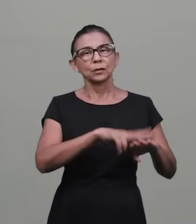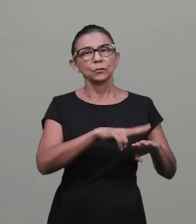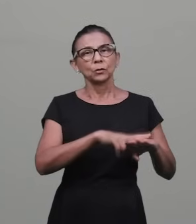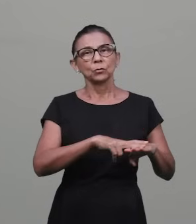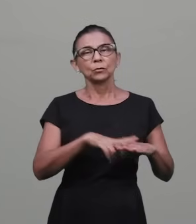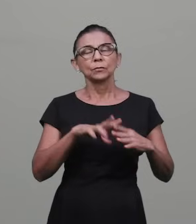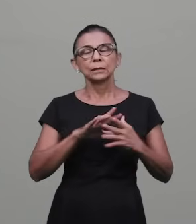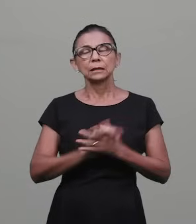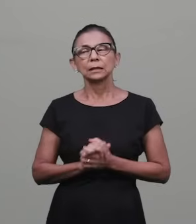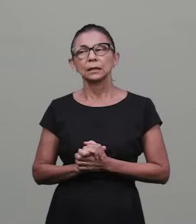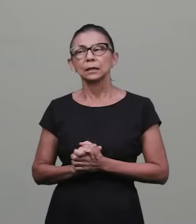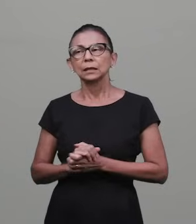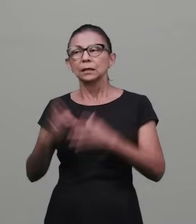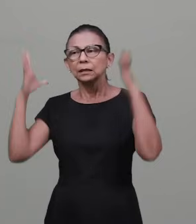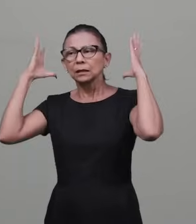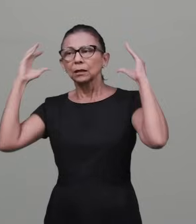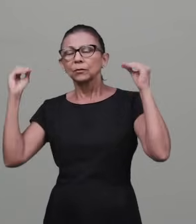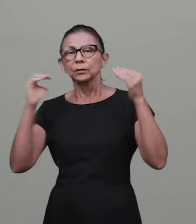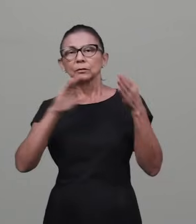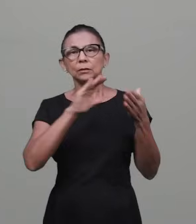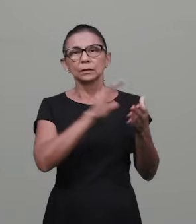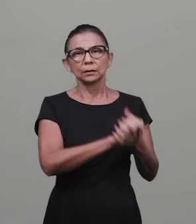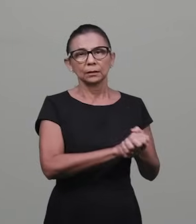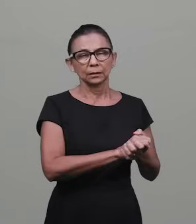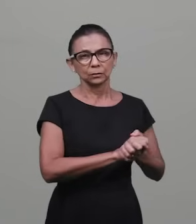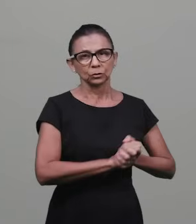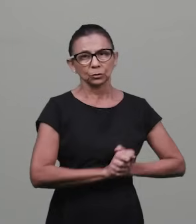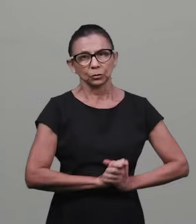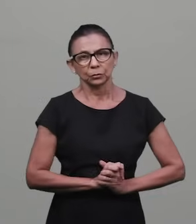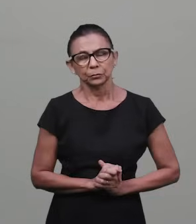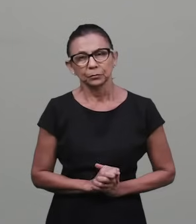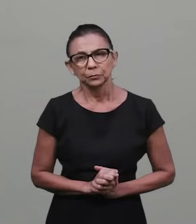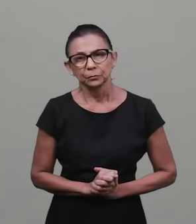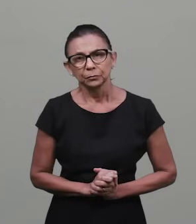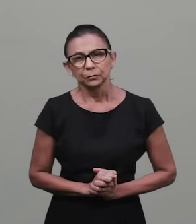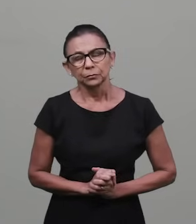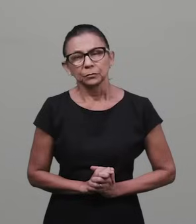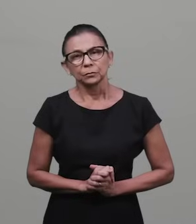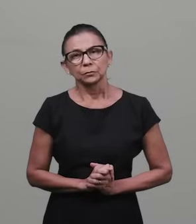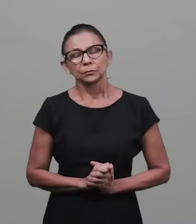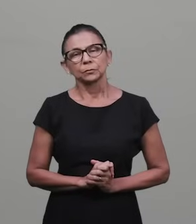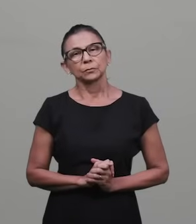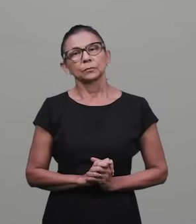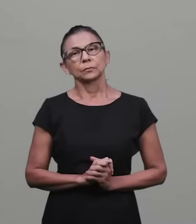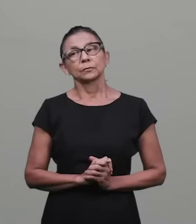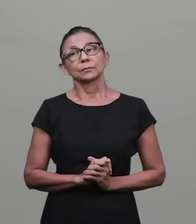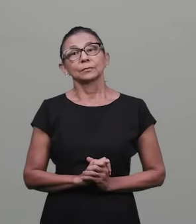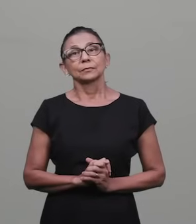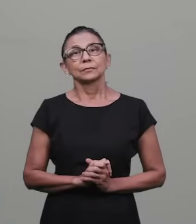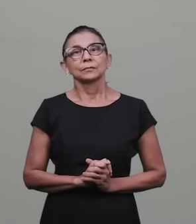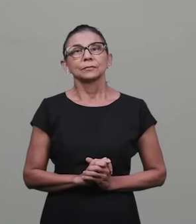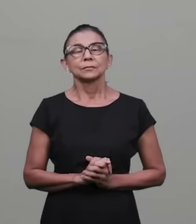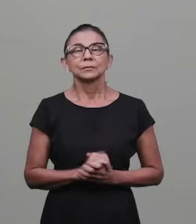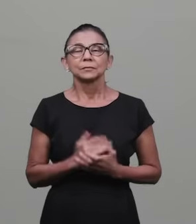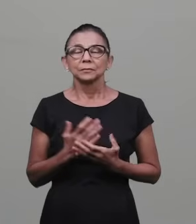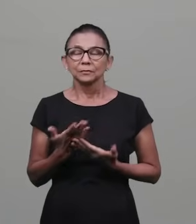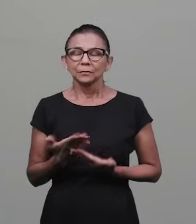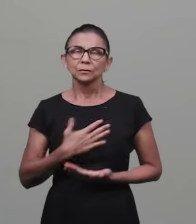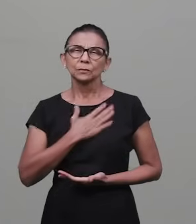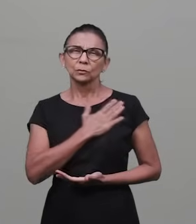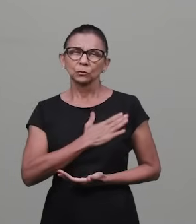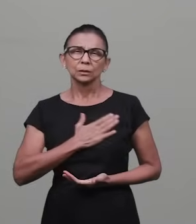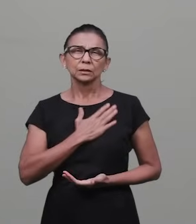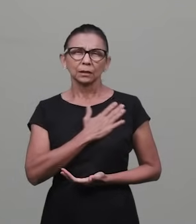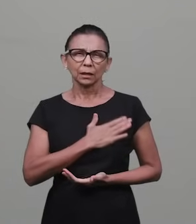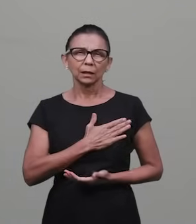que tinha que ter filhos, então ele pode dizer assim, teve toda a consideração por essa